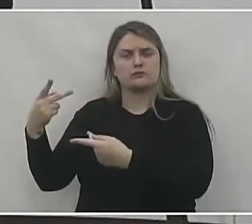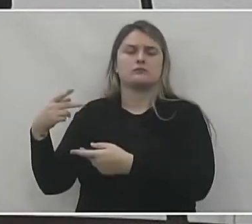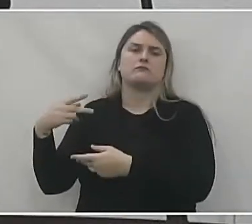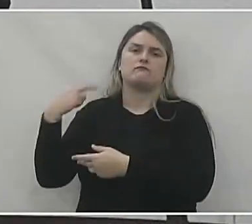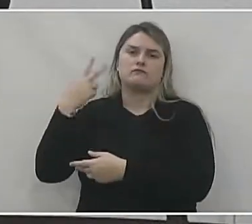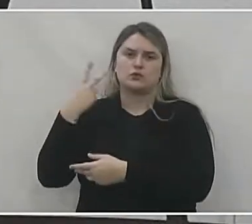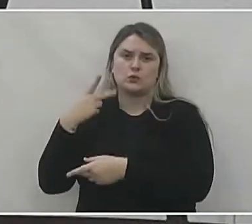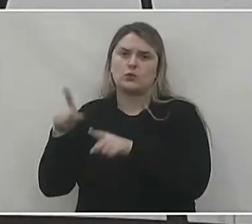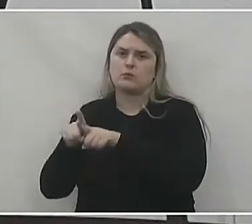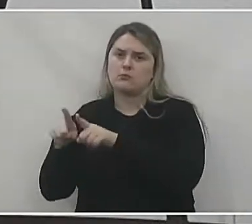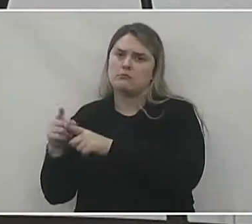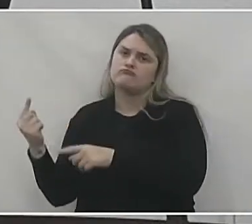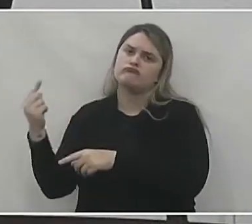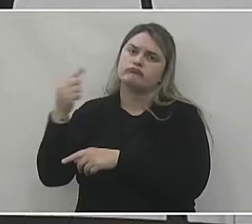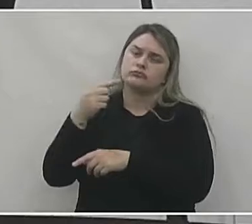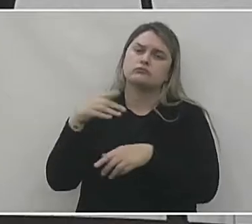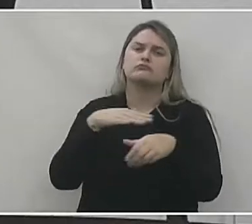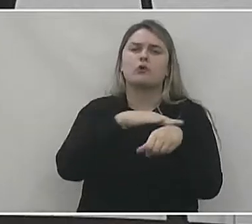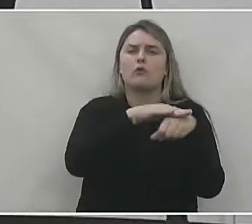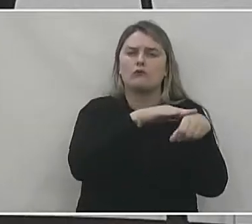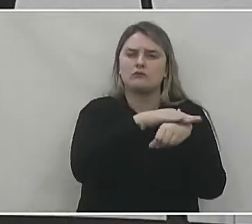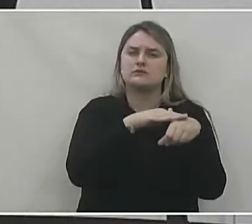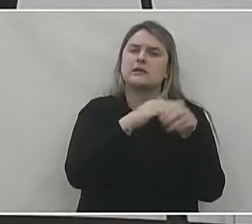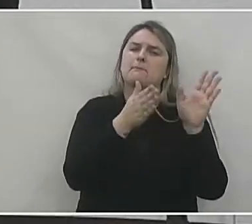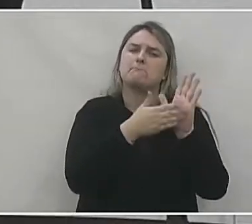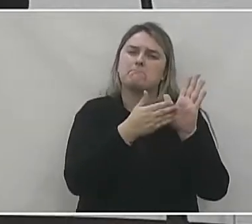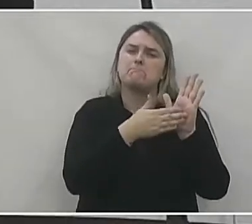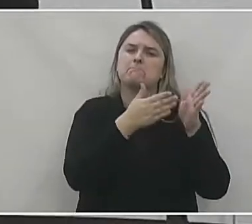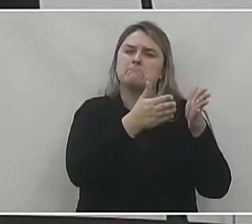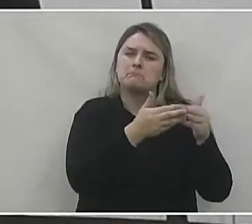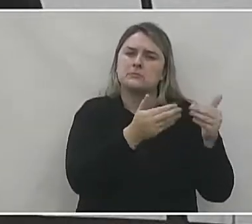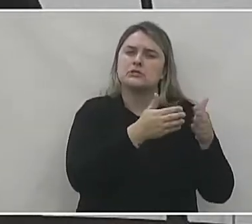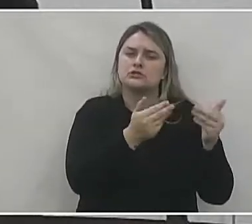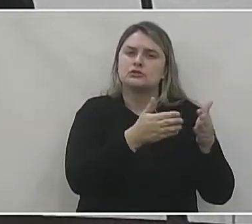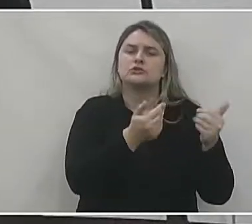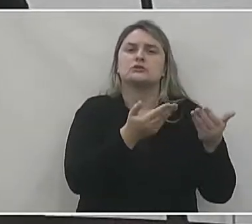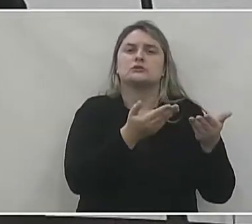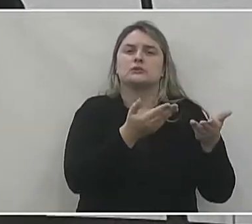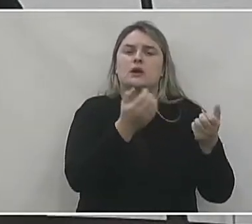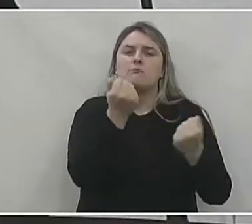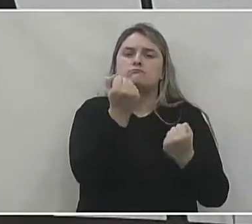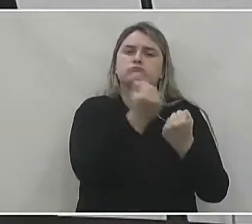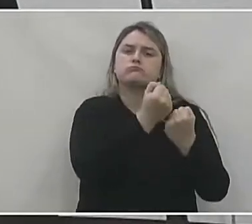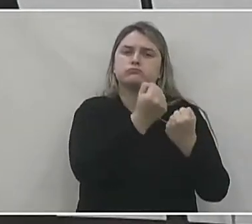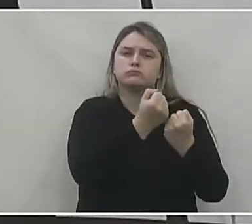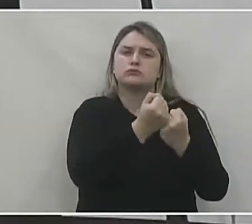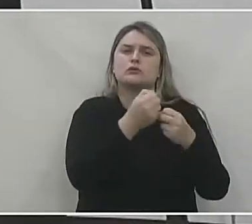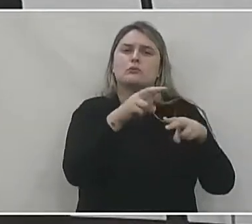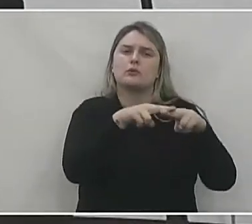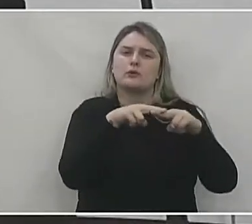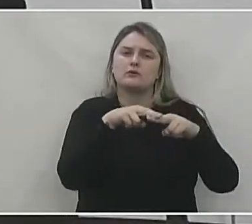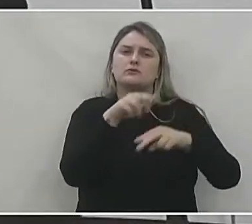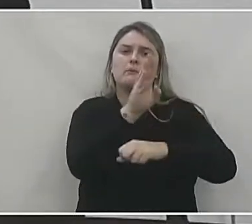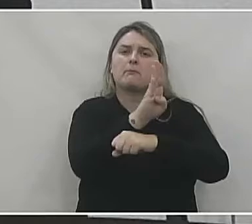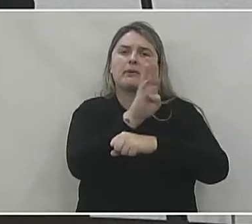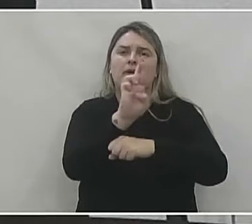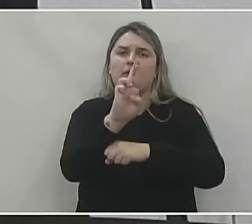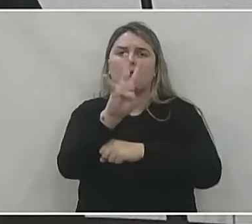da Vitória, aonde foram lá reivindicar a questão da